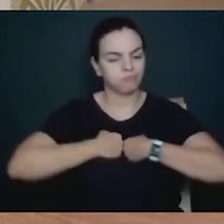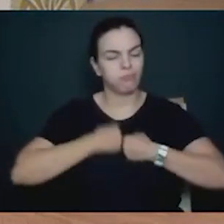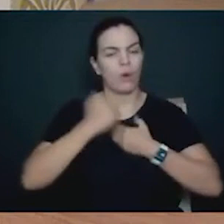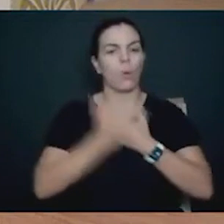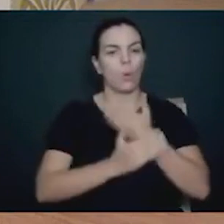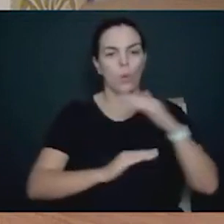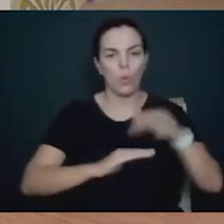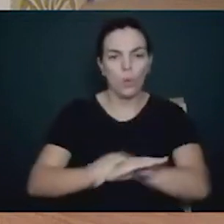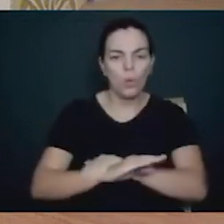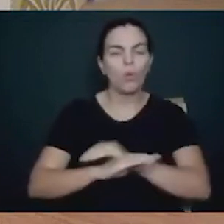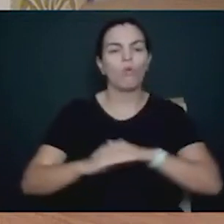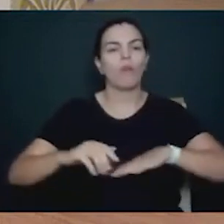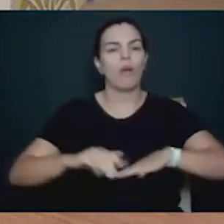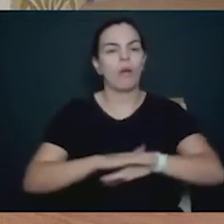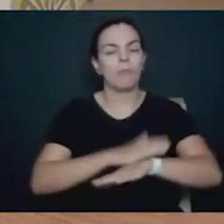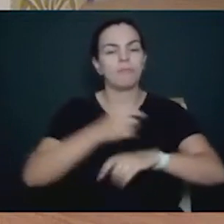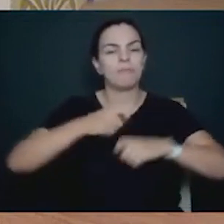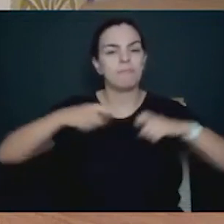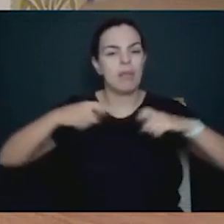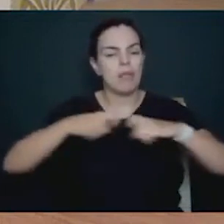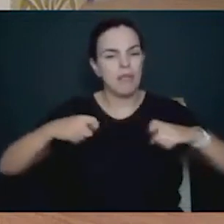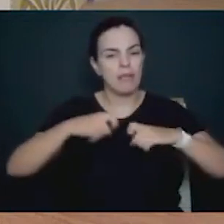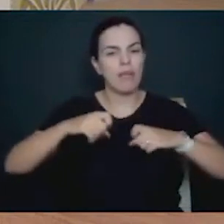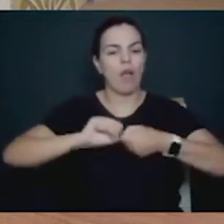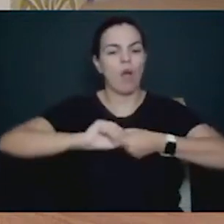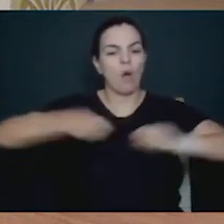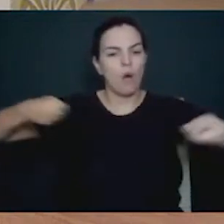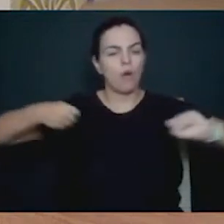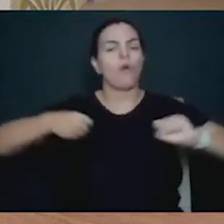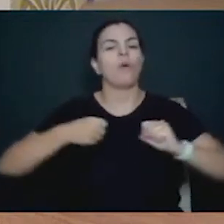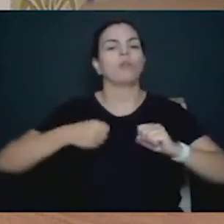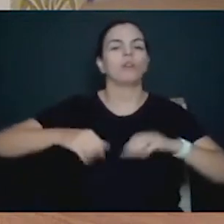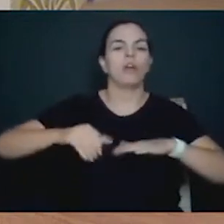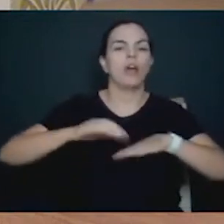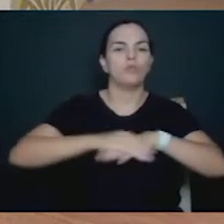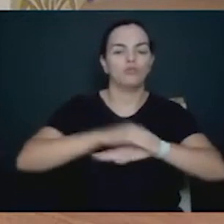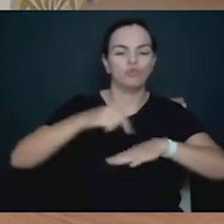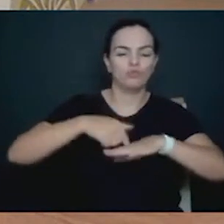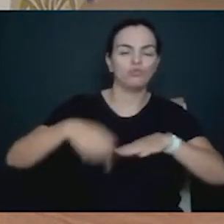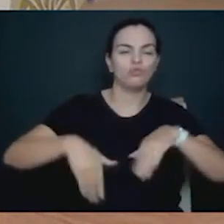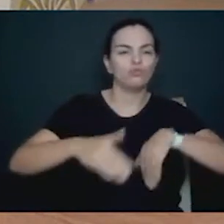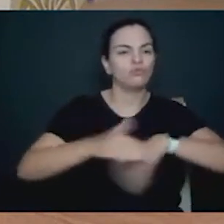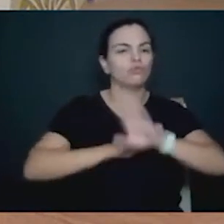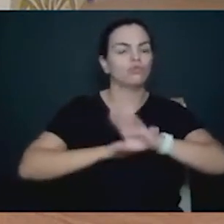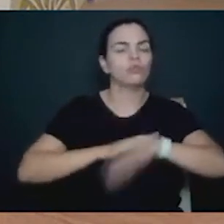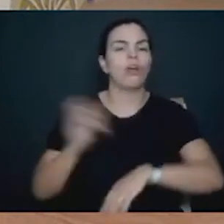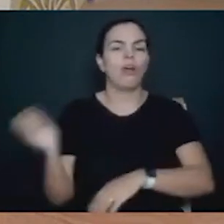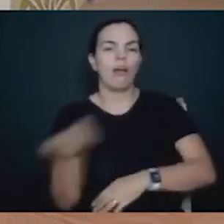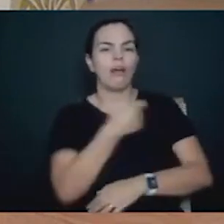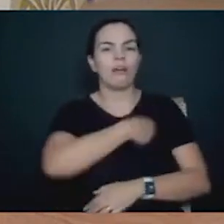esportivas, corda, chuteira, caneleira, óculos de natação, roupas esportivas, raquetes,